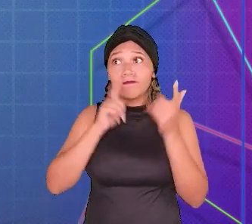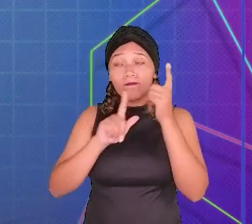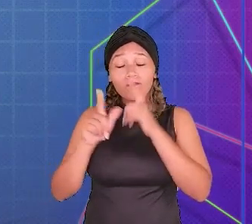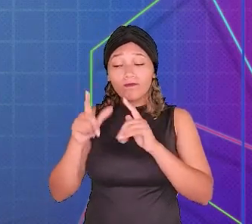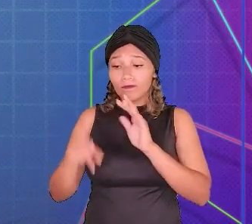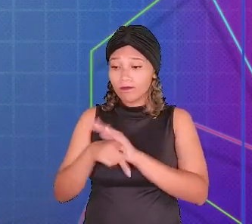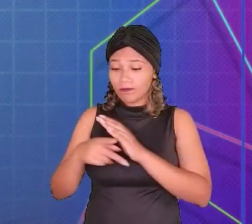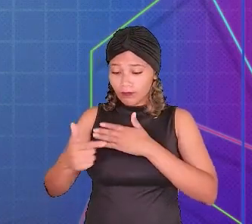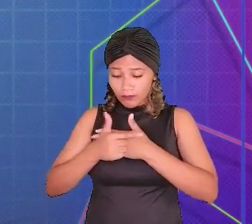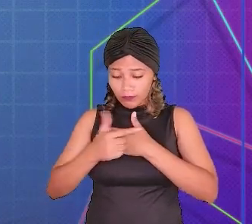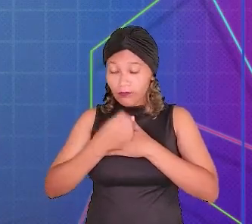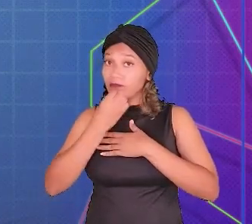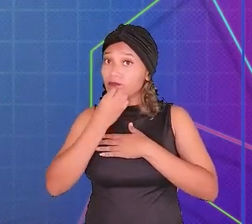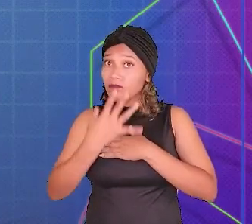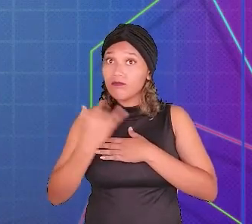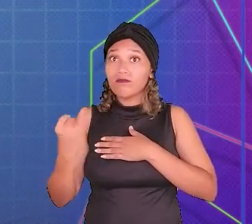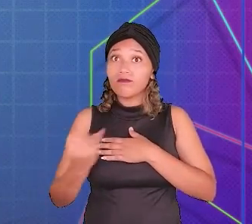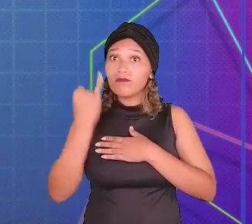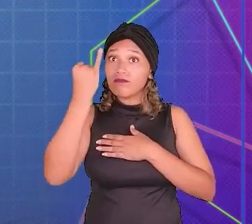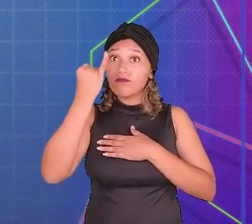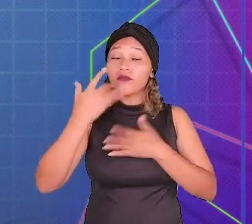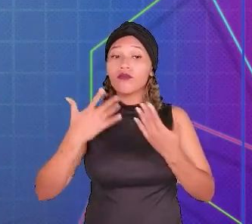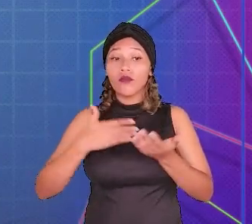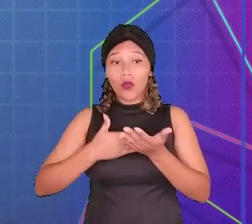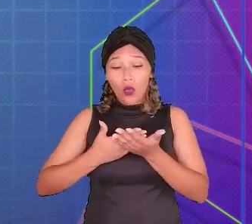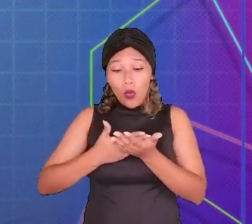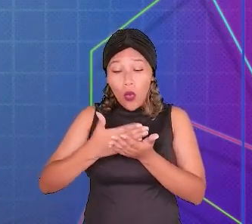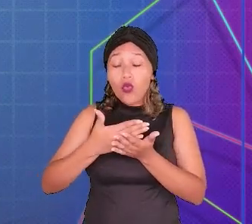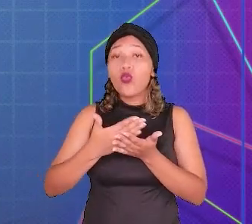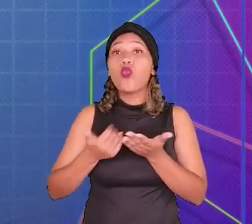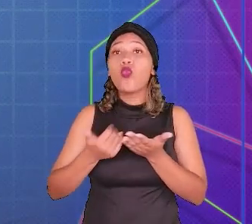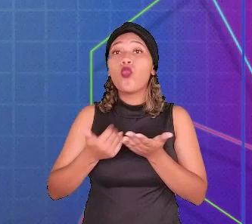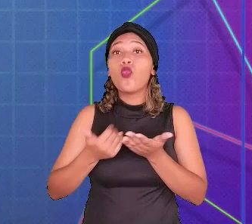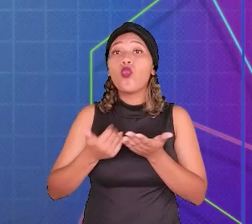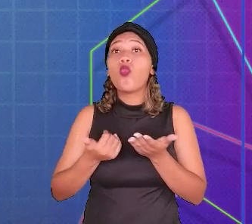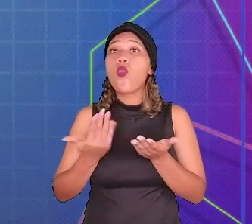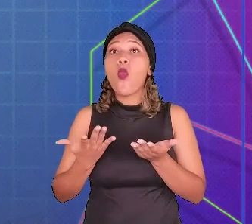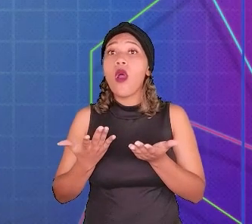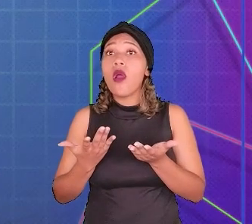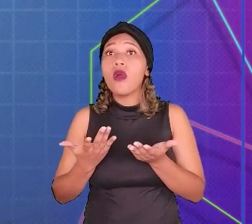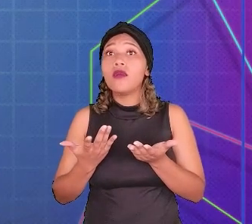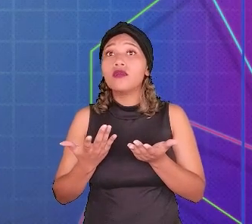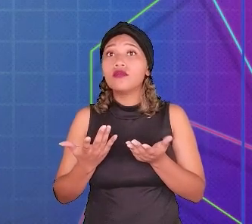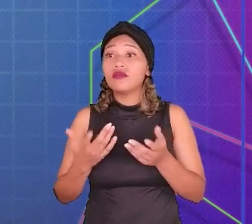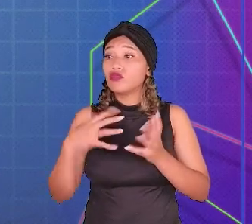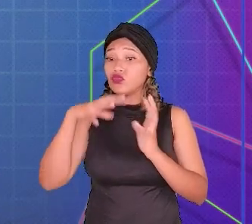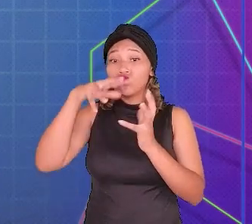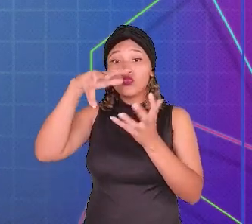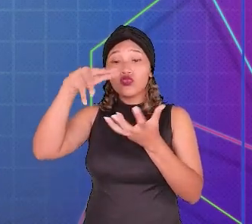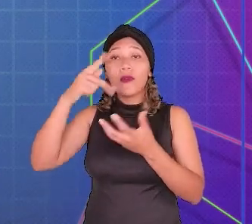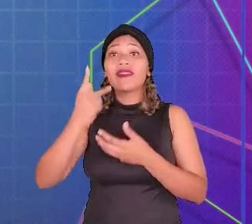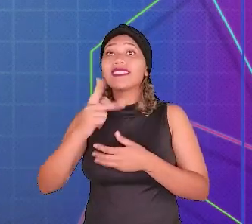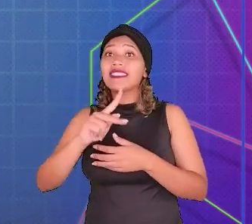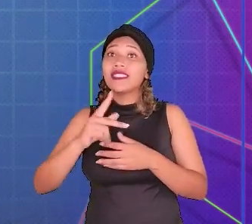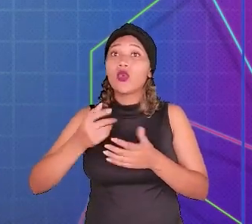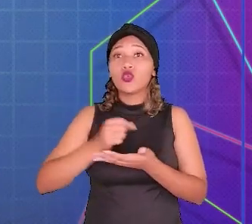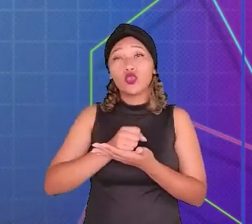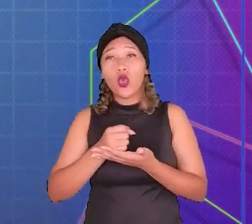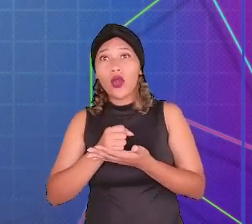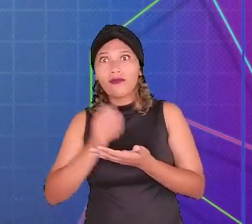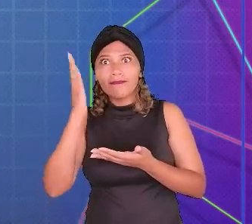um bom personagem, é muito importante você saber de onde ele vem. Origem. Em que lugar ele se localiza no mundo do seu